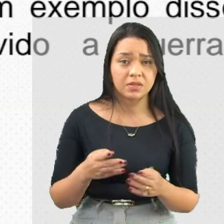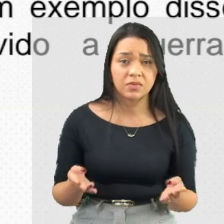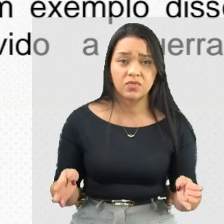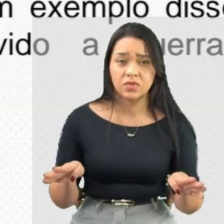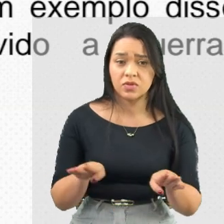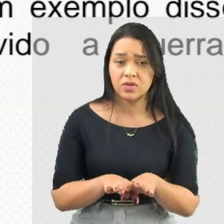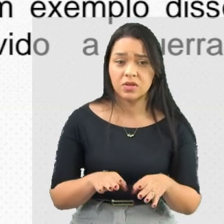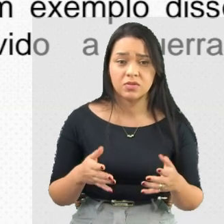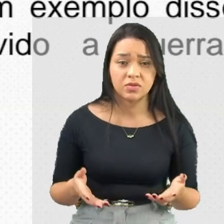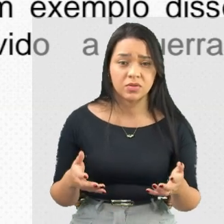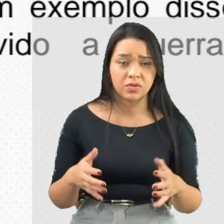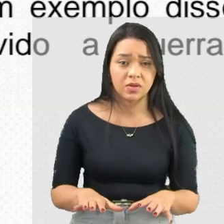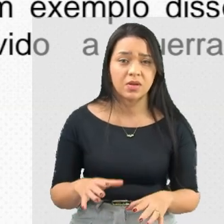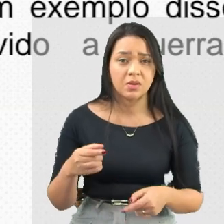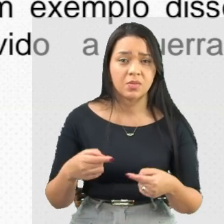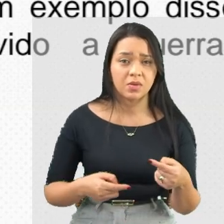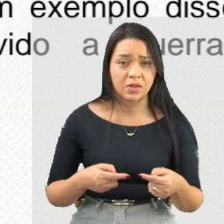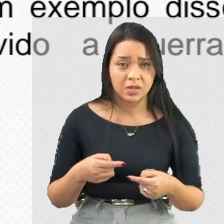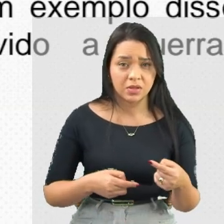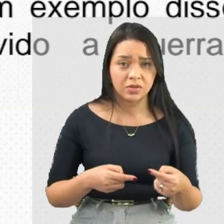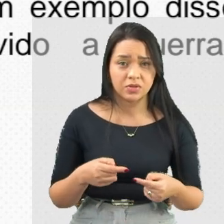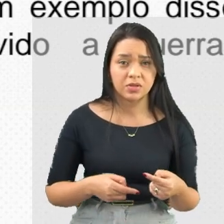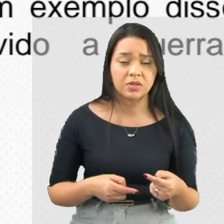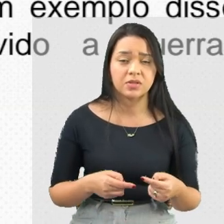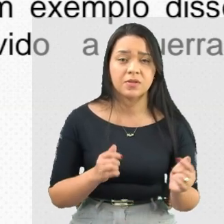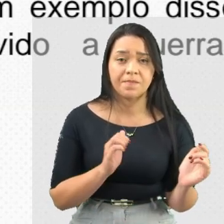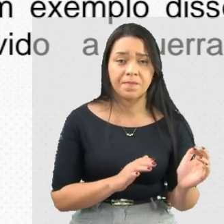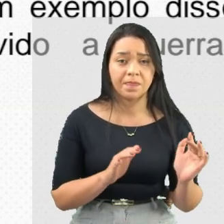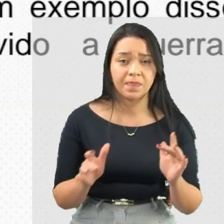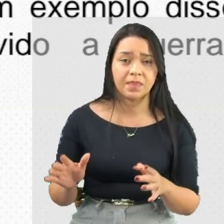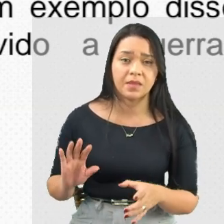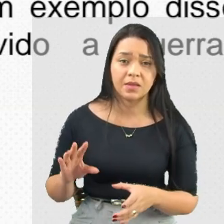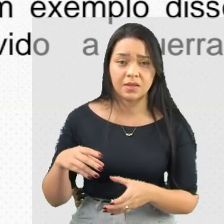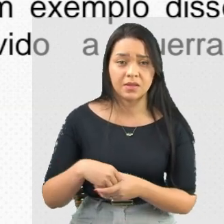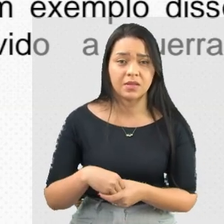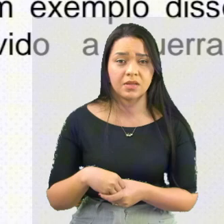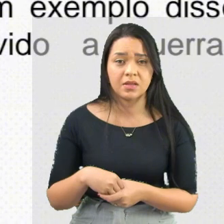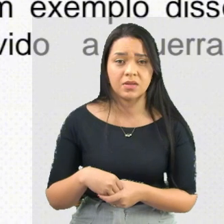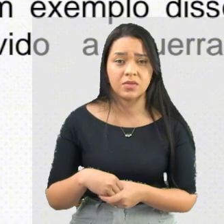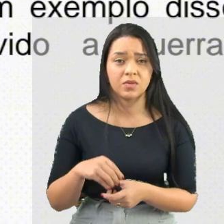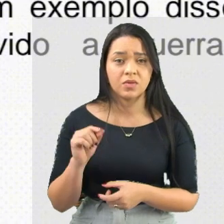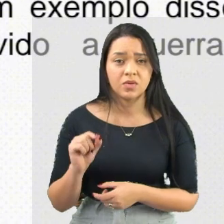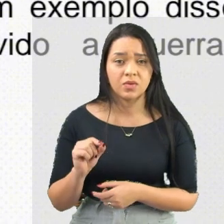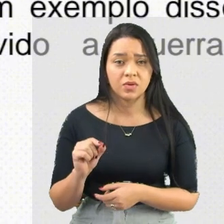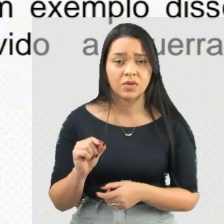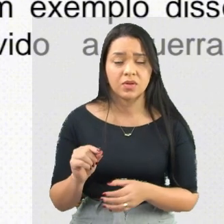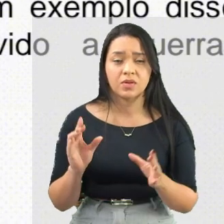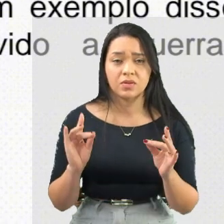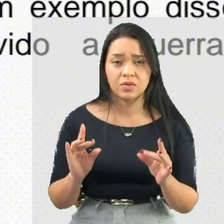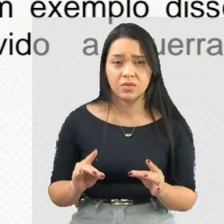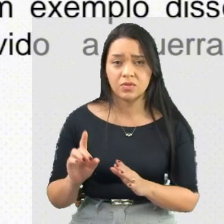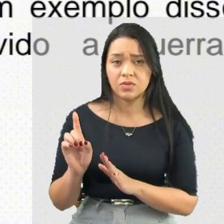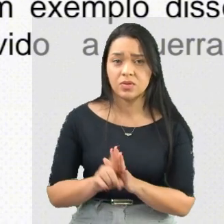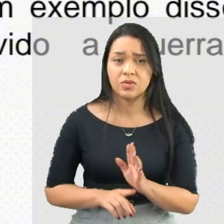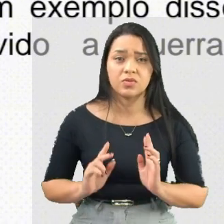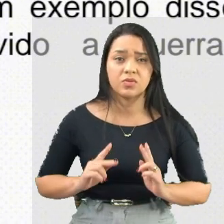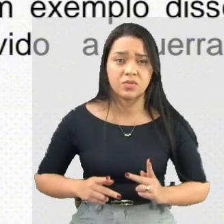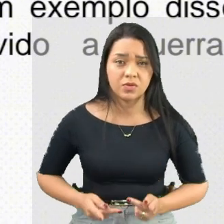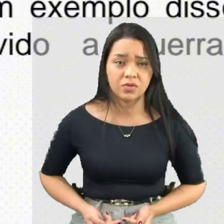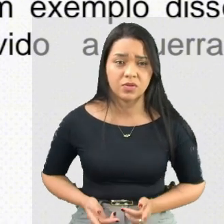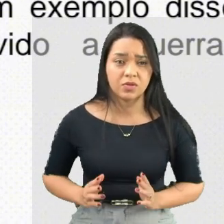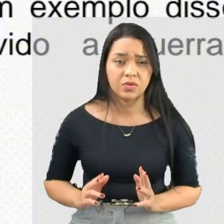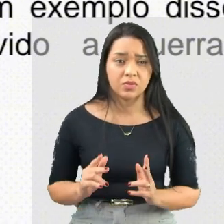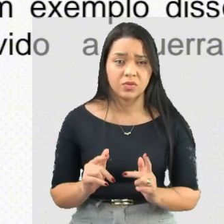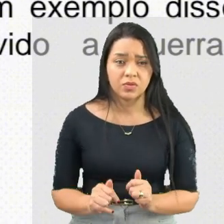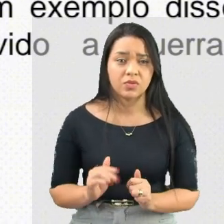querem criar políticas migratórias dentro de prescrições dos direitos humanos, né? Então, tudo isso é